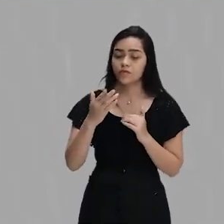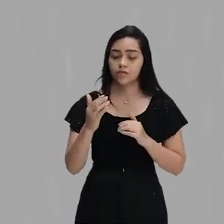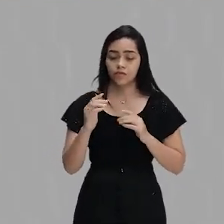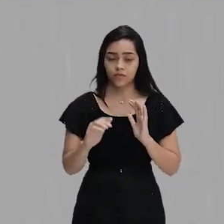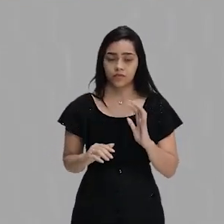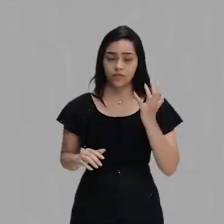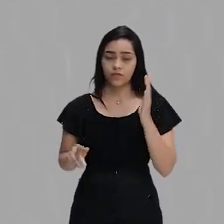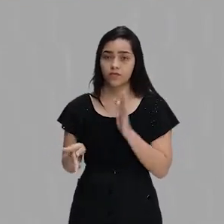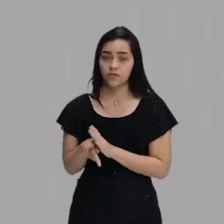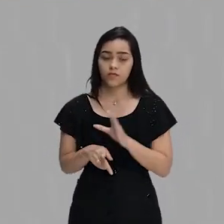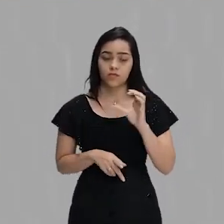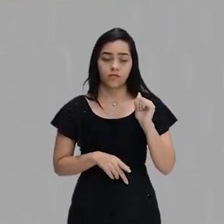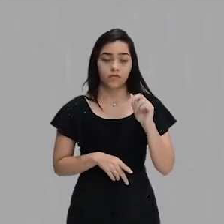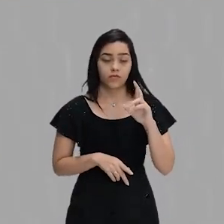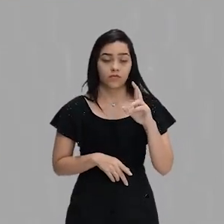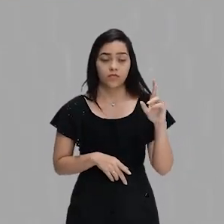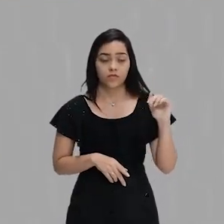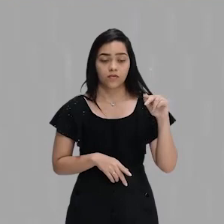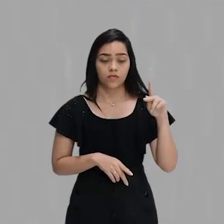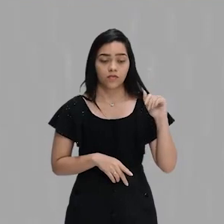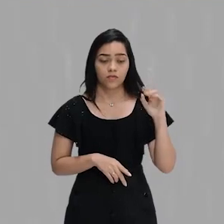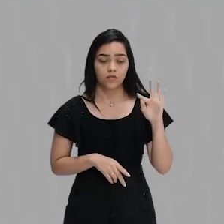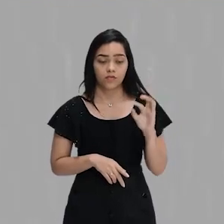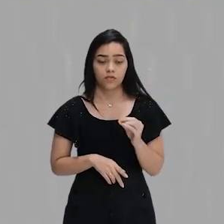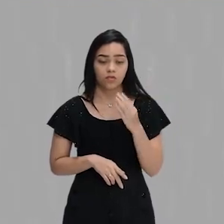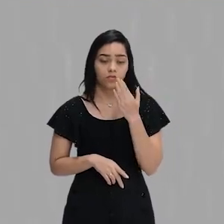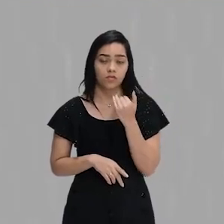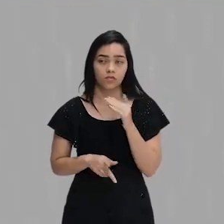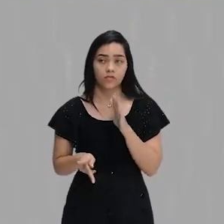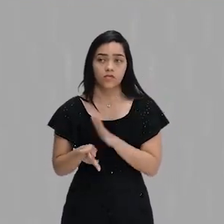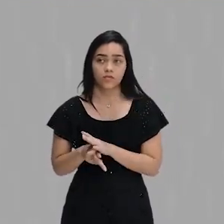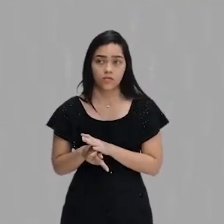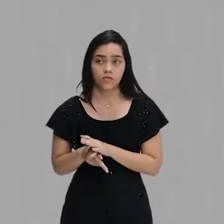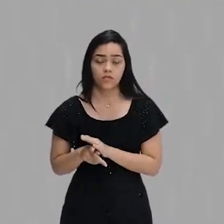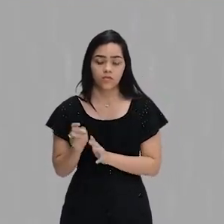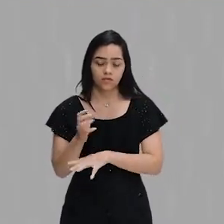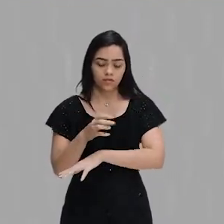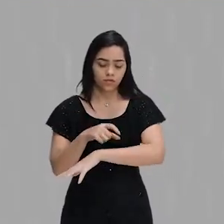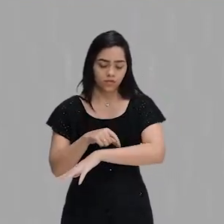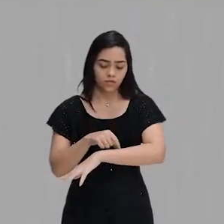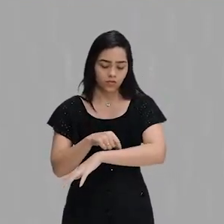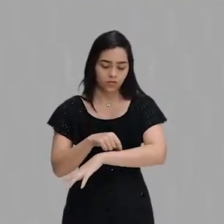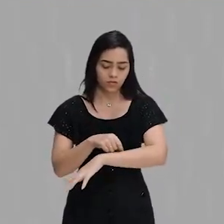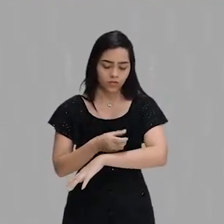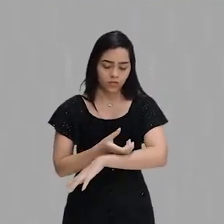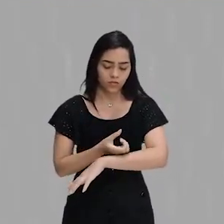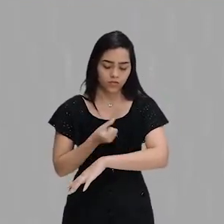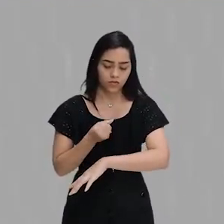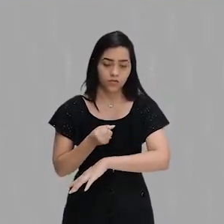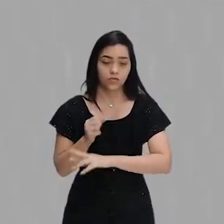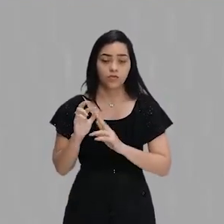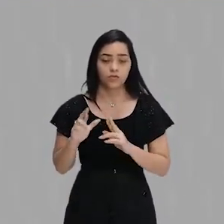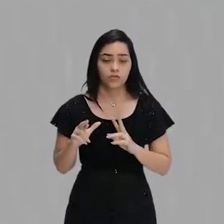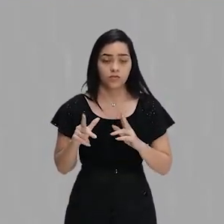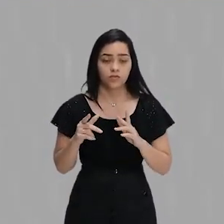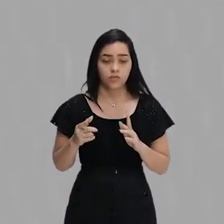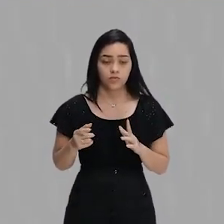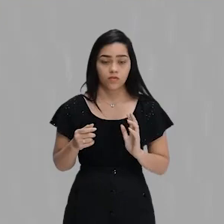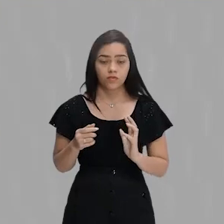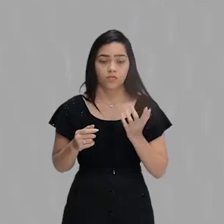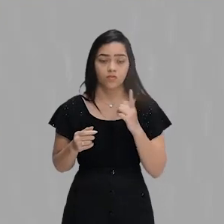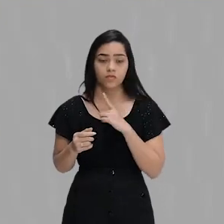no caso do carrapato. Ele se alimenta do seu hospedeiro do lado de fora. Diferente do que ocorre